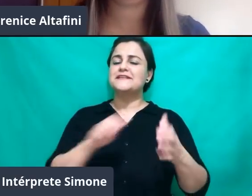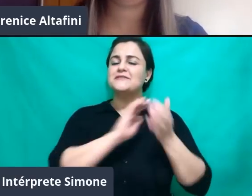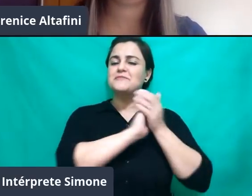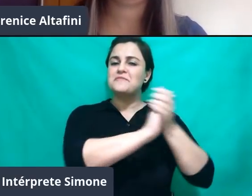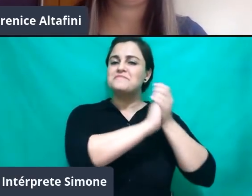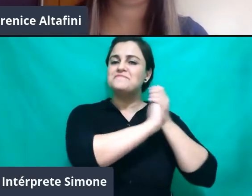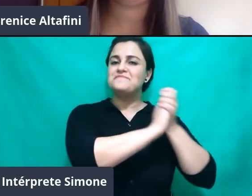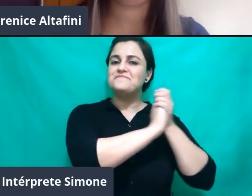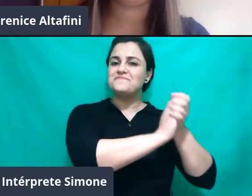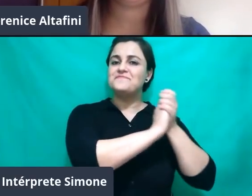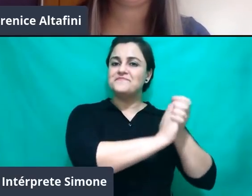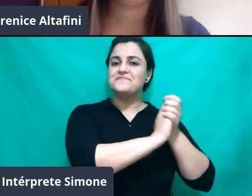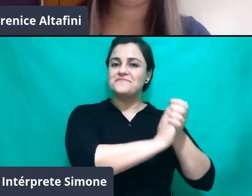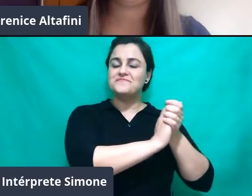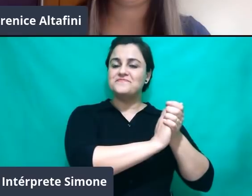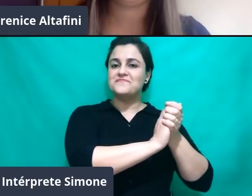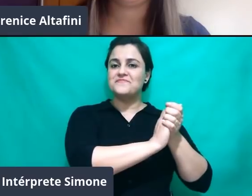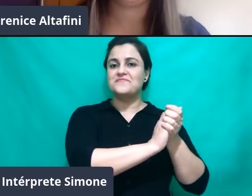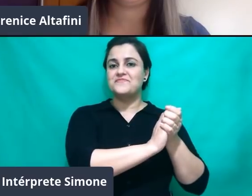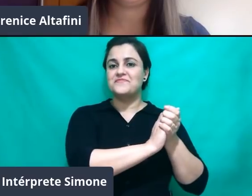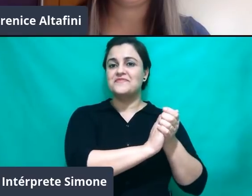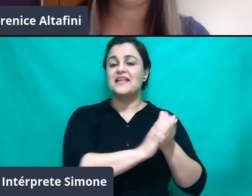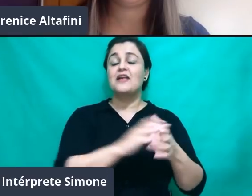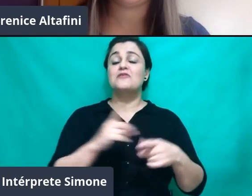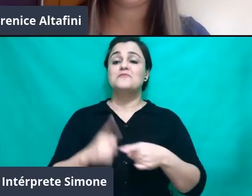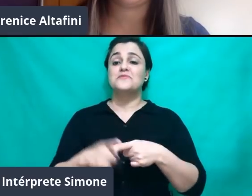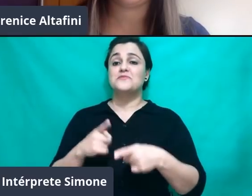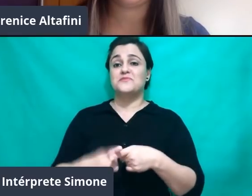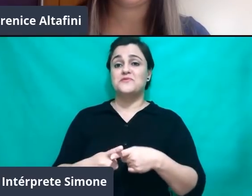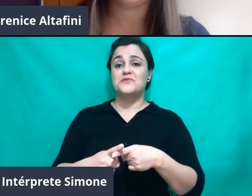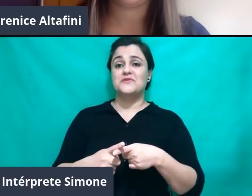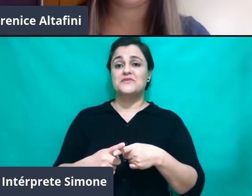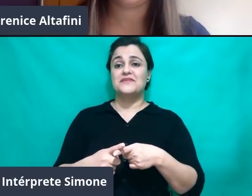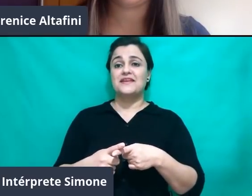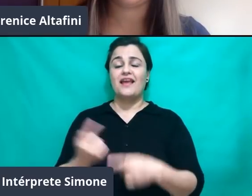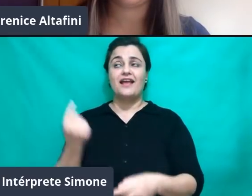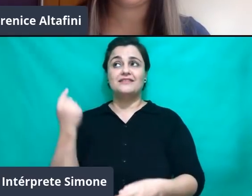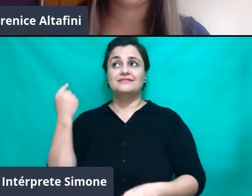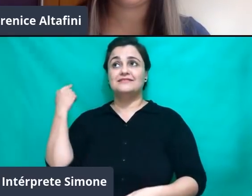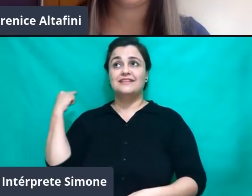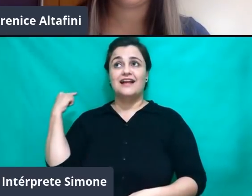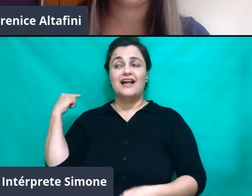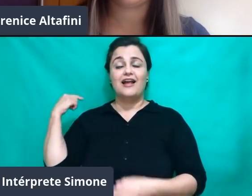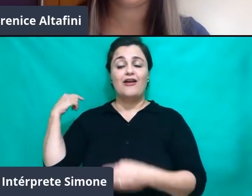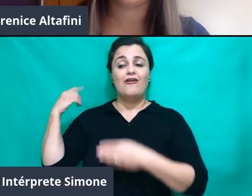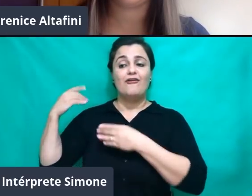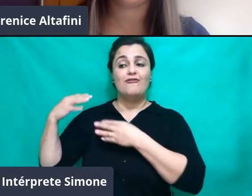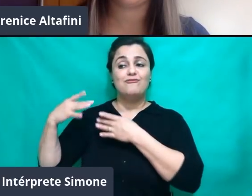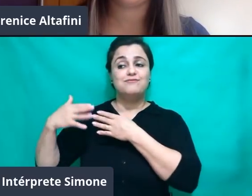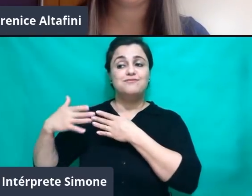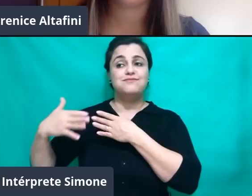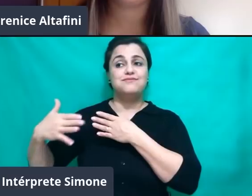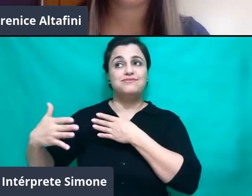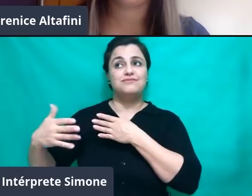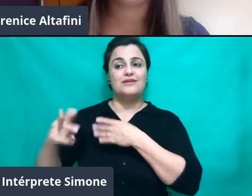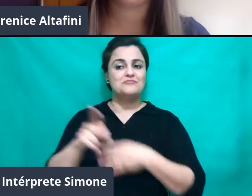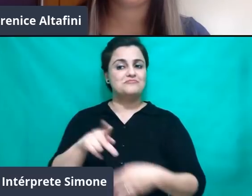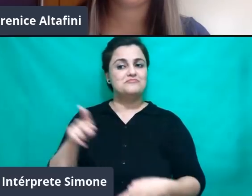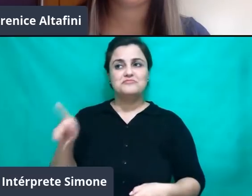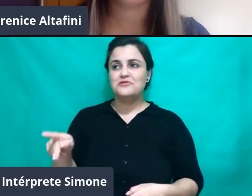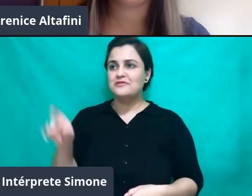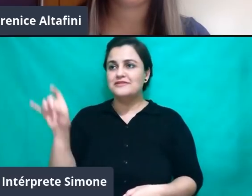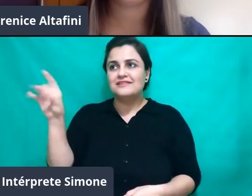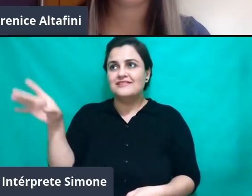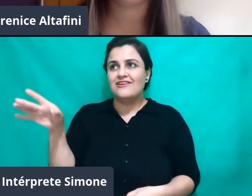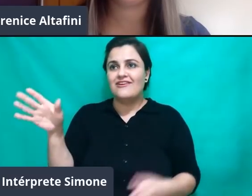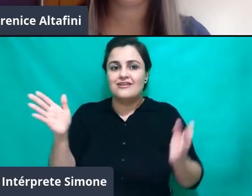Porque, como a Sônia falou, nós vemos de um tempo onde nós somos só professores, e nós precisamos dos alunos para